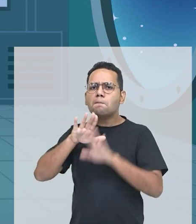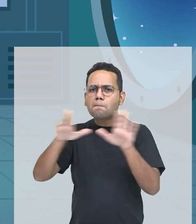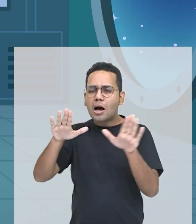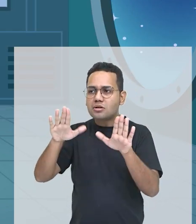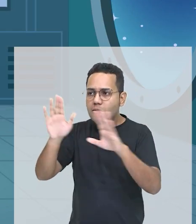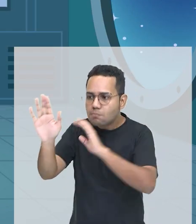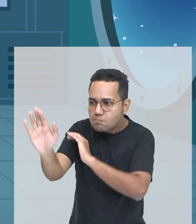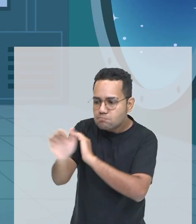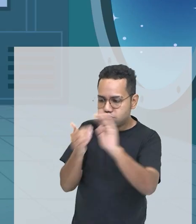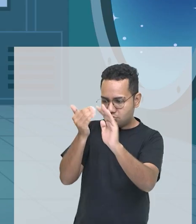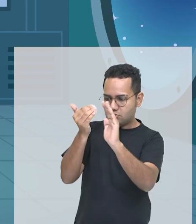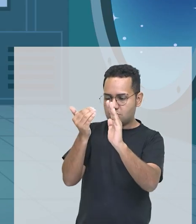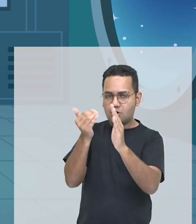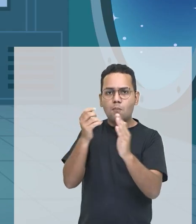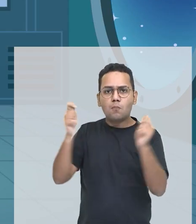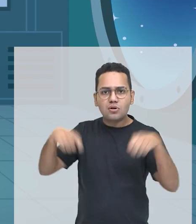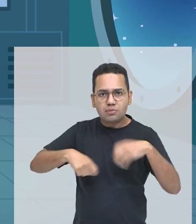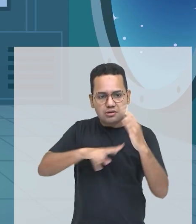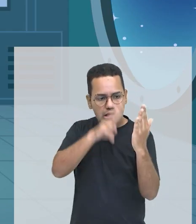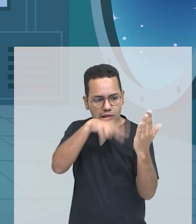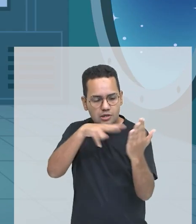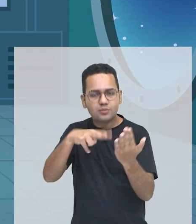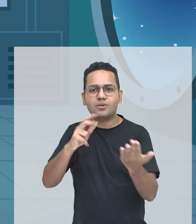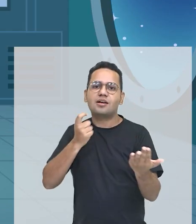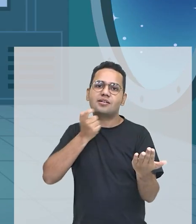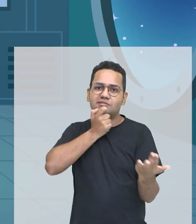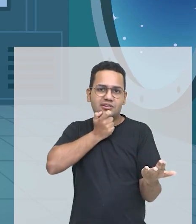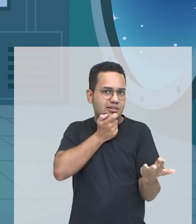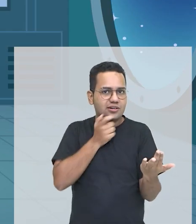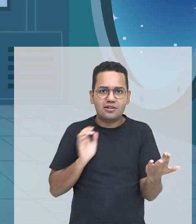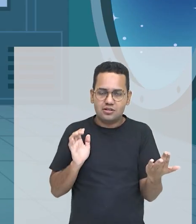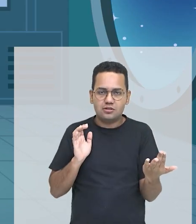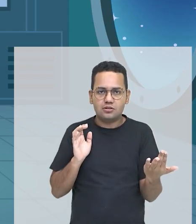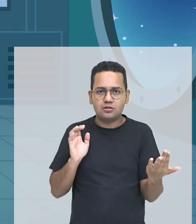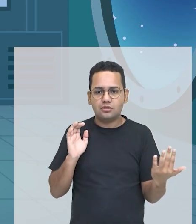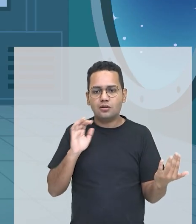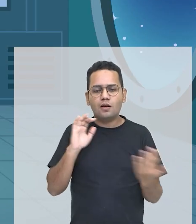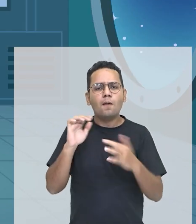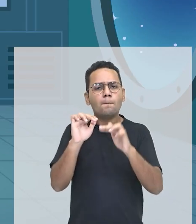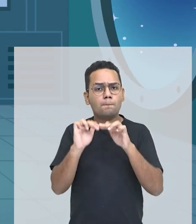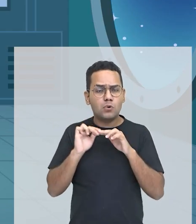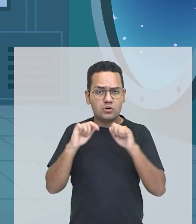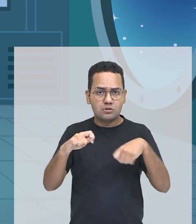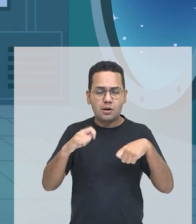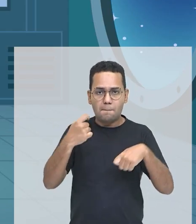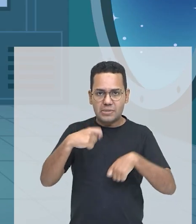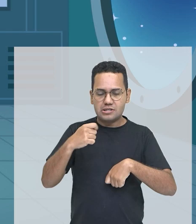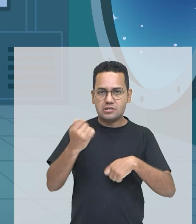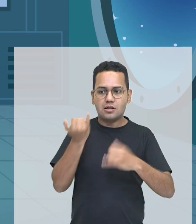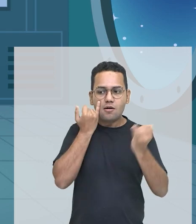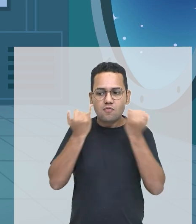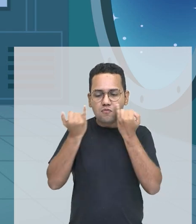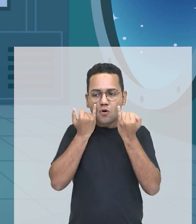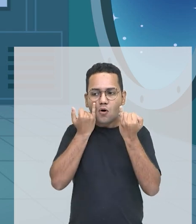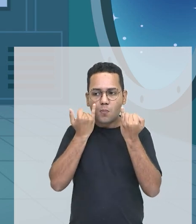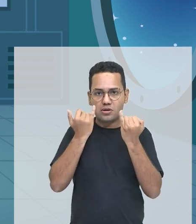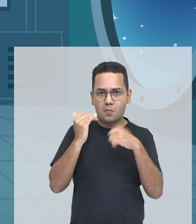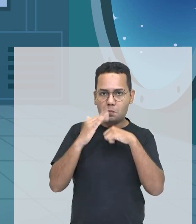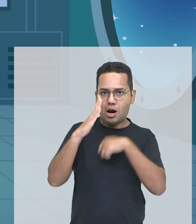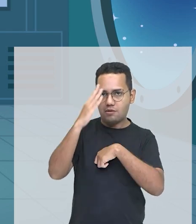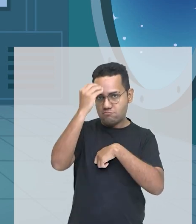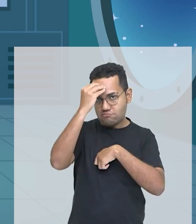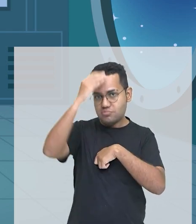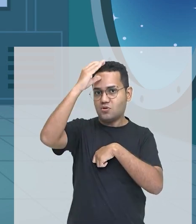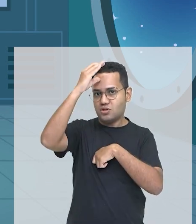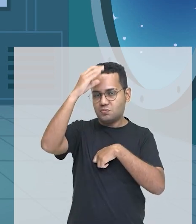Então, para a gente ampliar o conhecimento, né, do mundo, das coisas que estão acontecendo, das descobertas, nós precisamos acessar